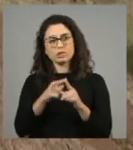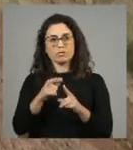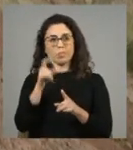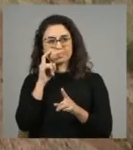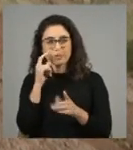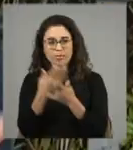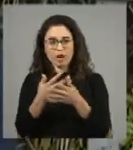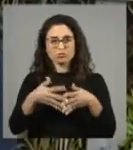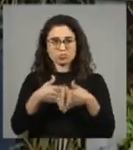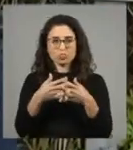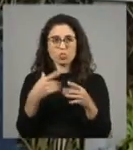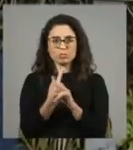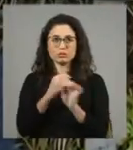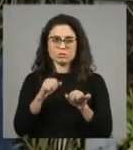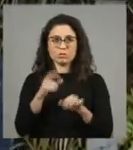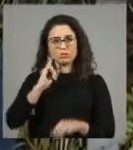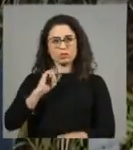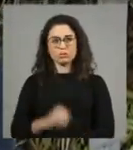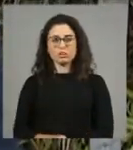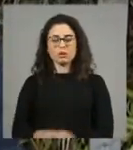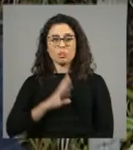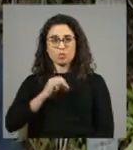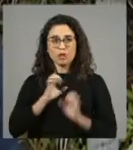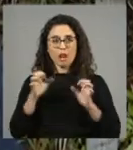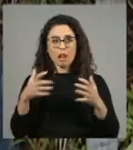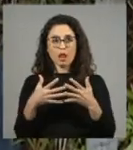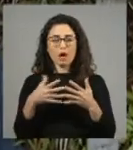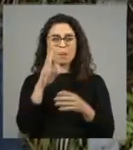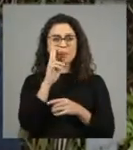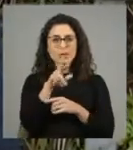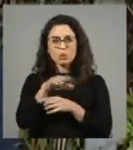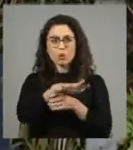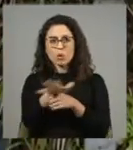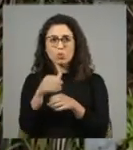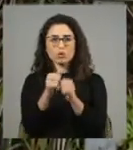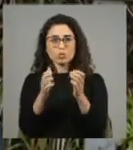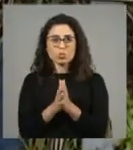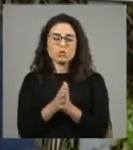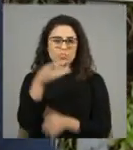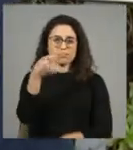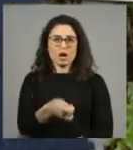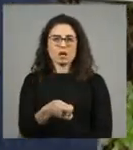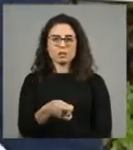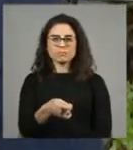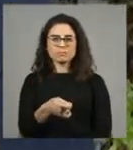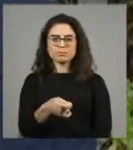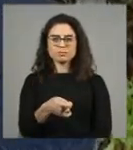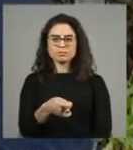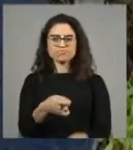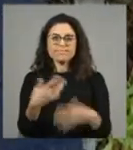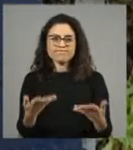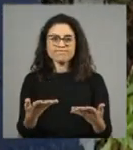problem at all. Na maior parte do mundo, de todos os miradouros, os acessos são todos pagos. Portanto, a